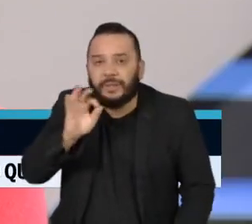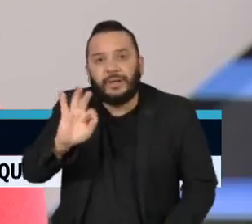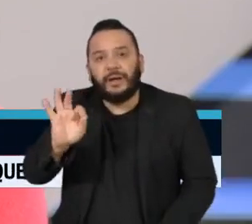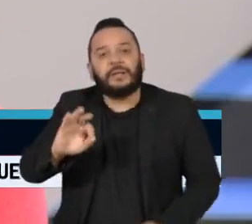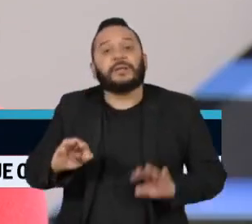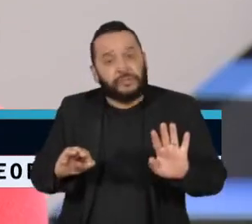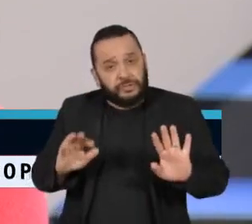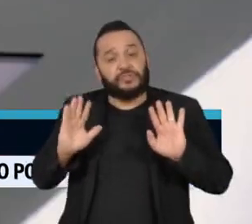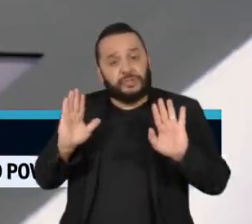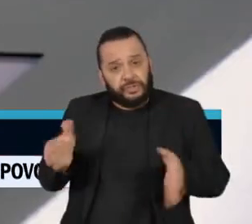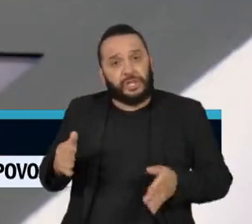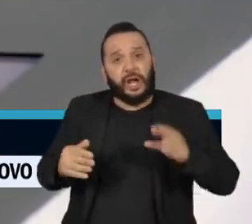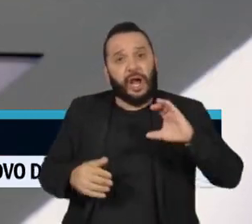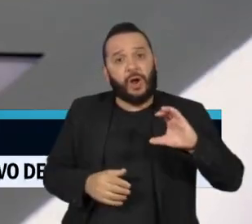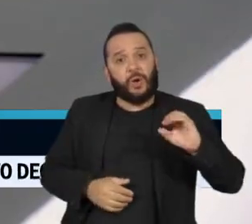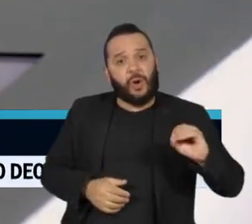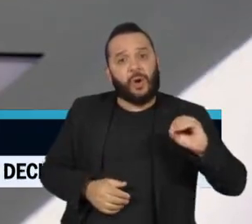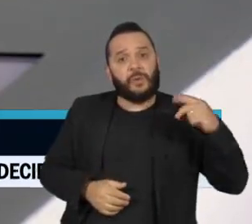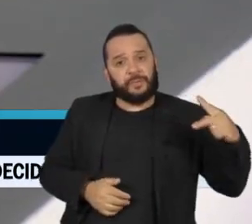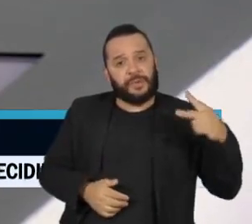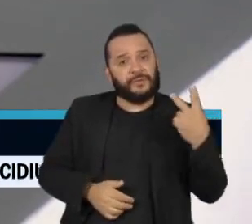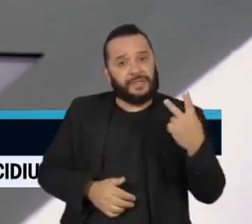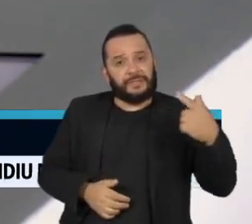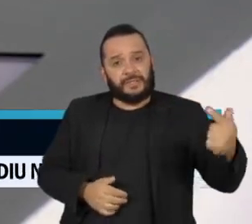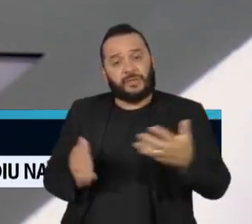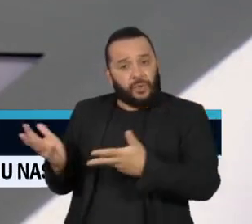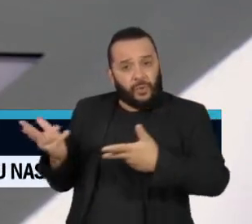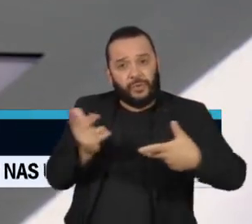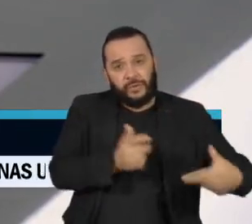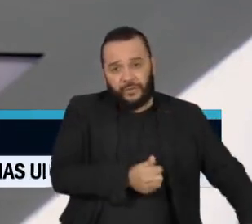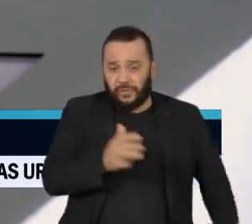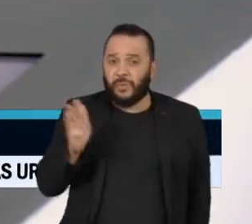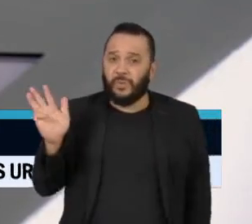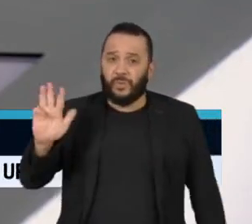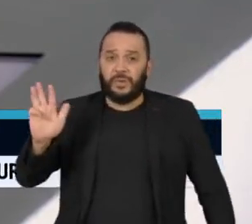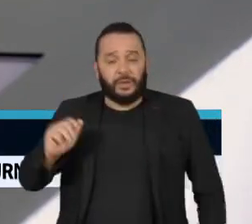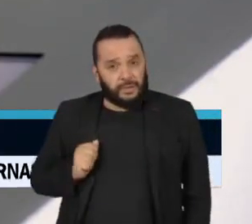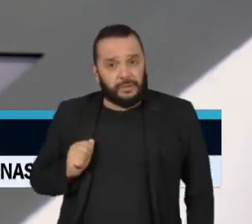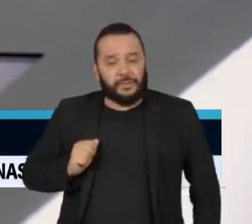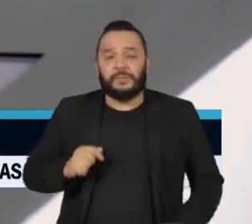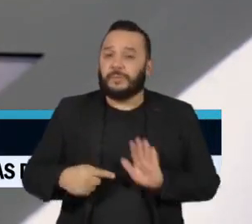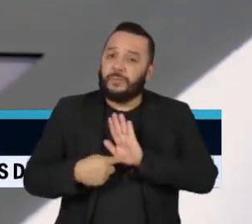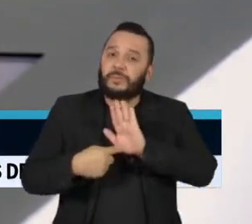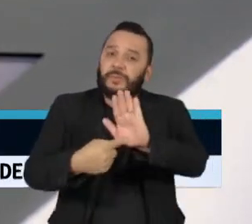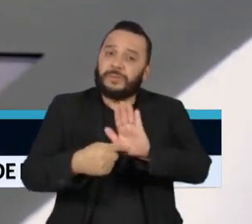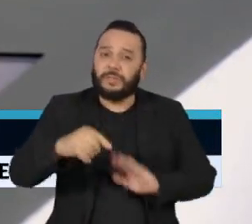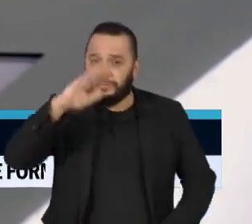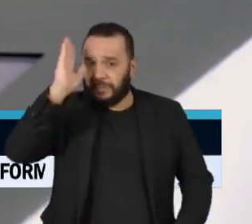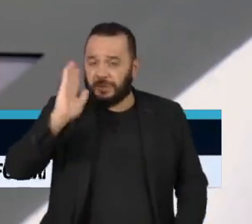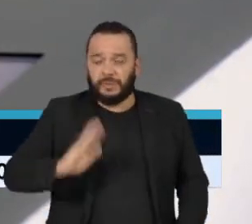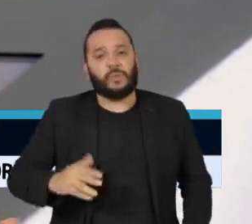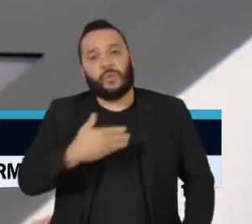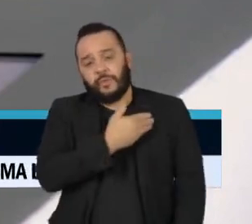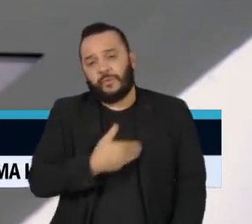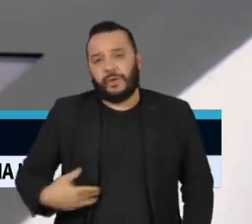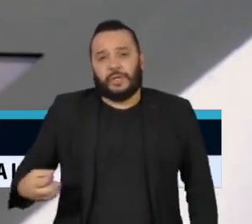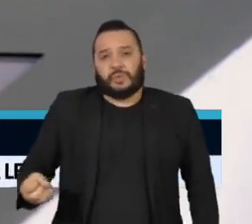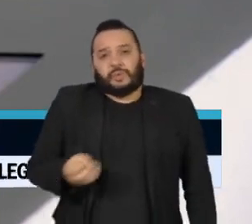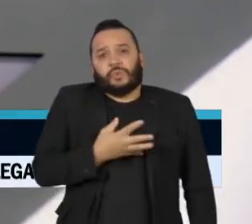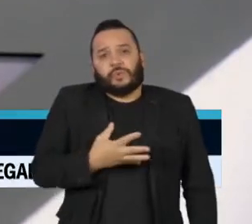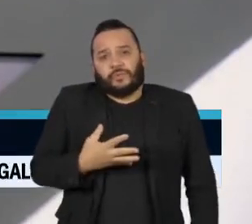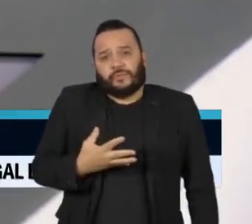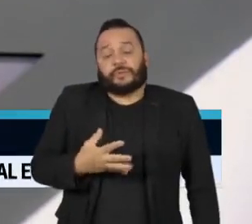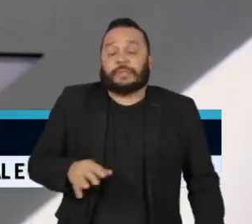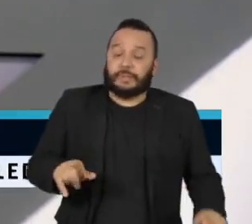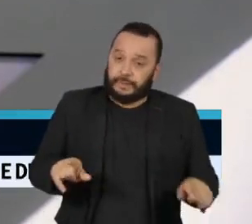importante que ele fosse porque é a chance realmente a gente conseguir demonstrar que o Brasil tem um outro governo e uma das questões